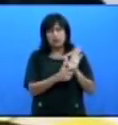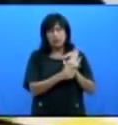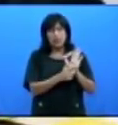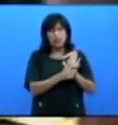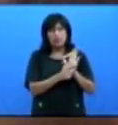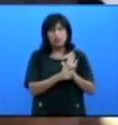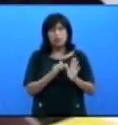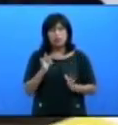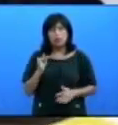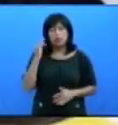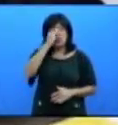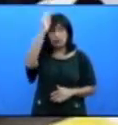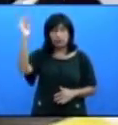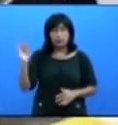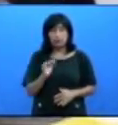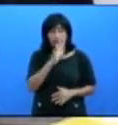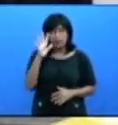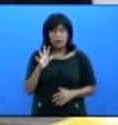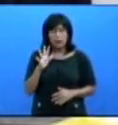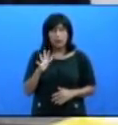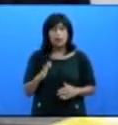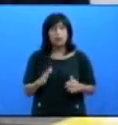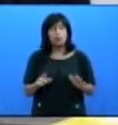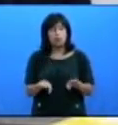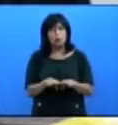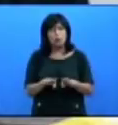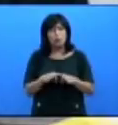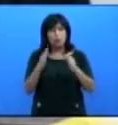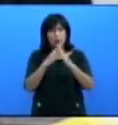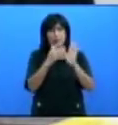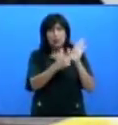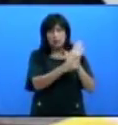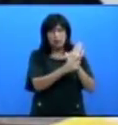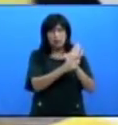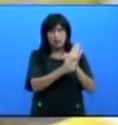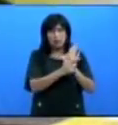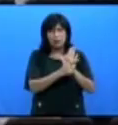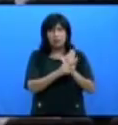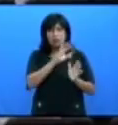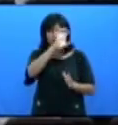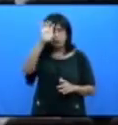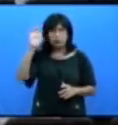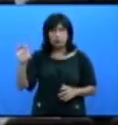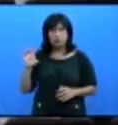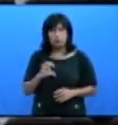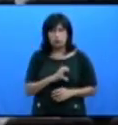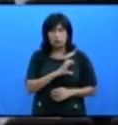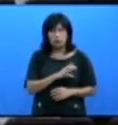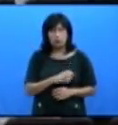câmaras municipais de nossa região, para conhecimento e providências.